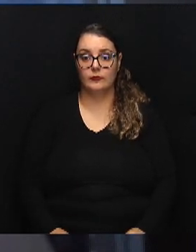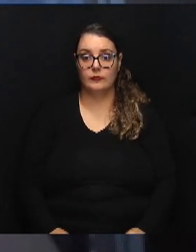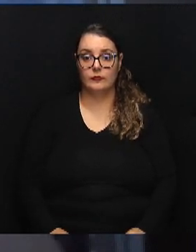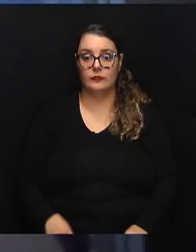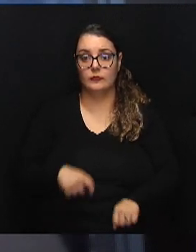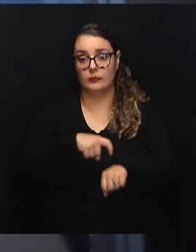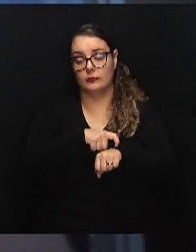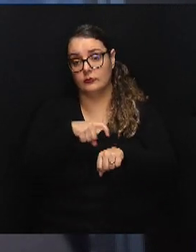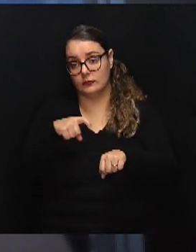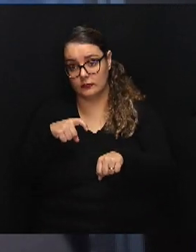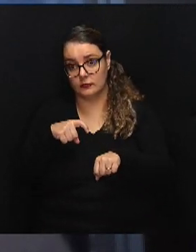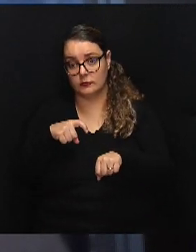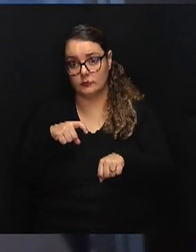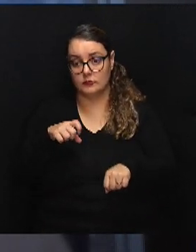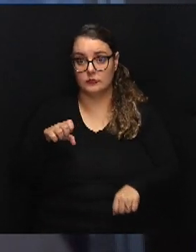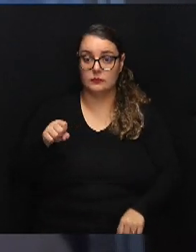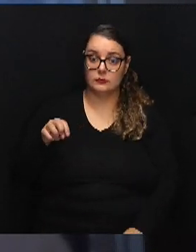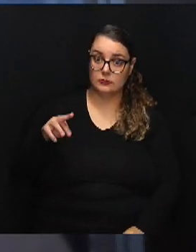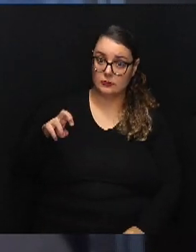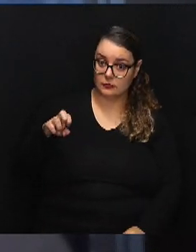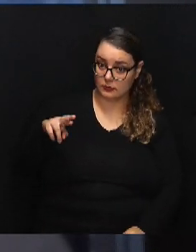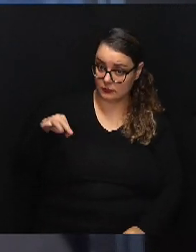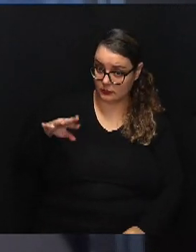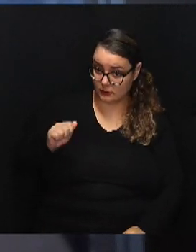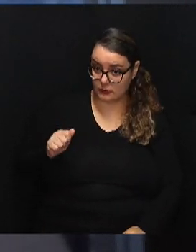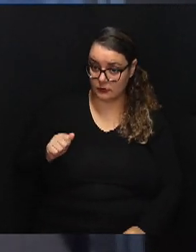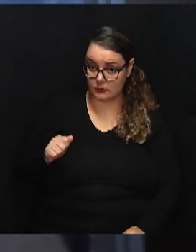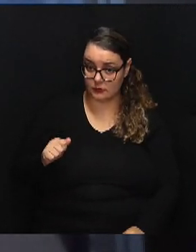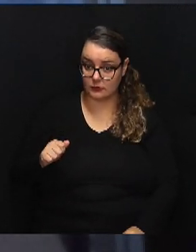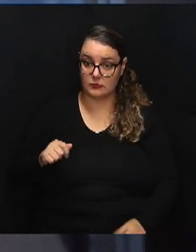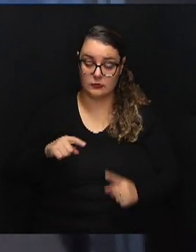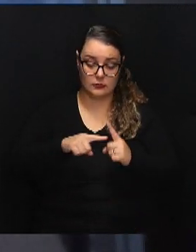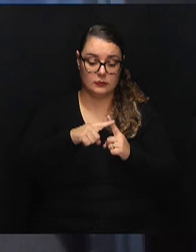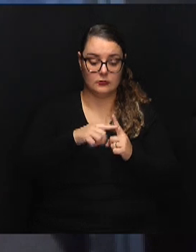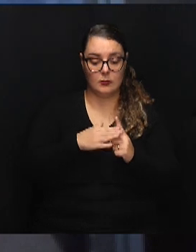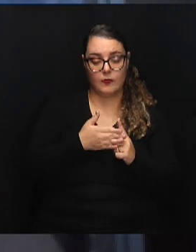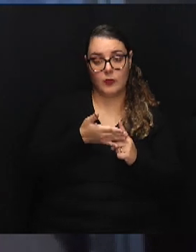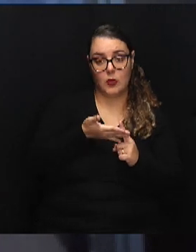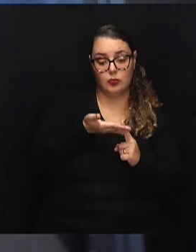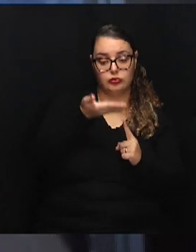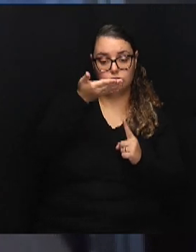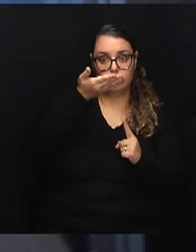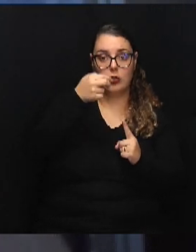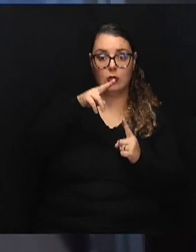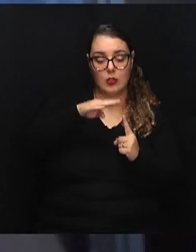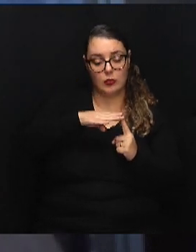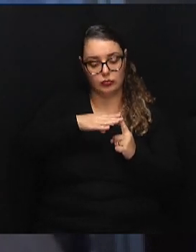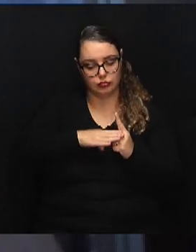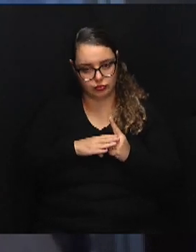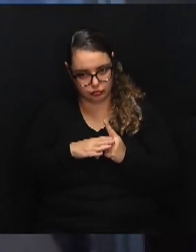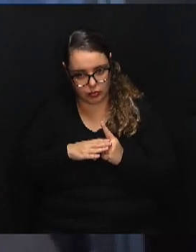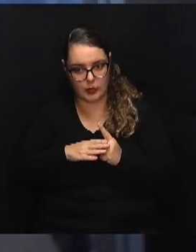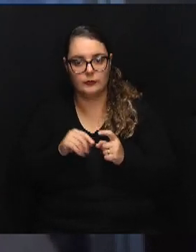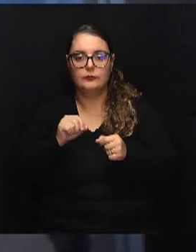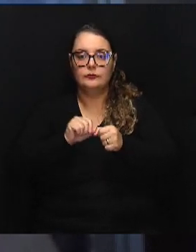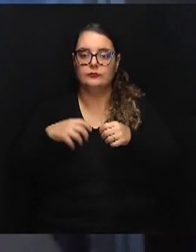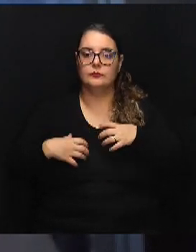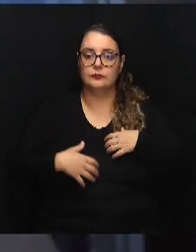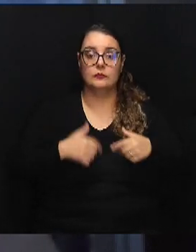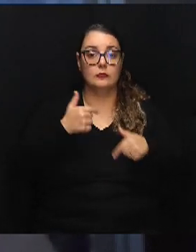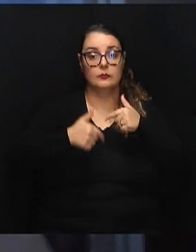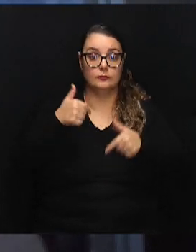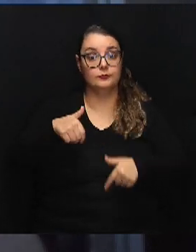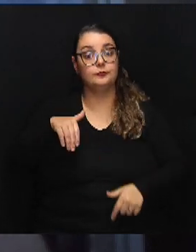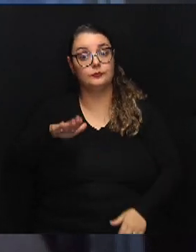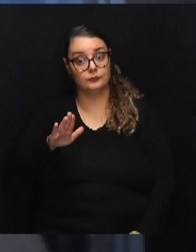faixa estreita de temperatura. Então, tanto altas temperaturas quanto baixas temperaturas fazem com que o organismo precise trabalhar